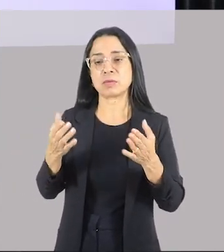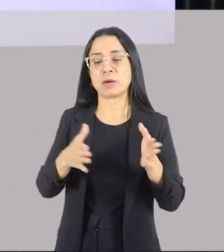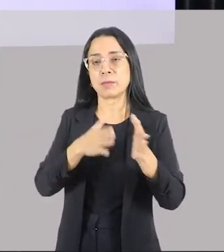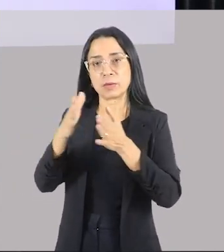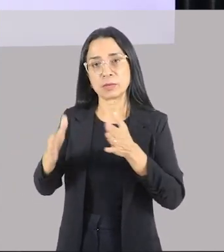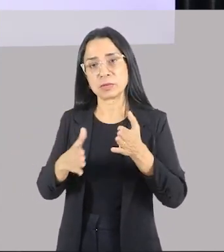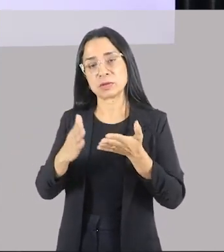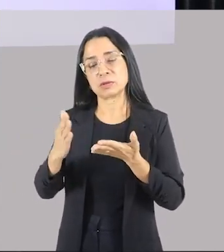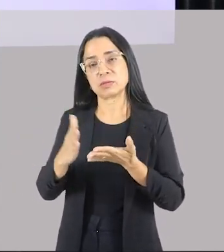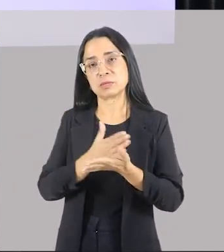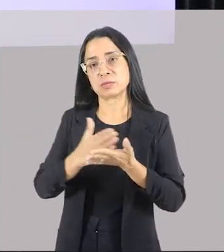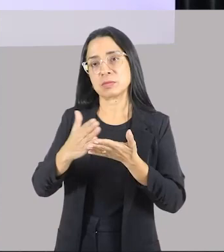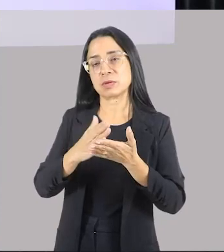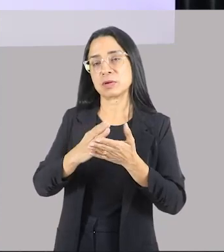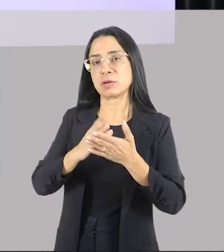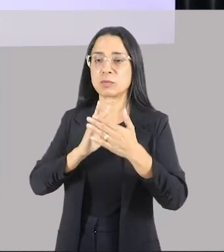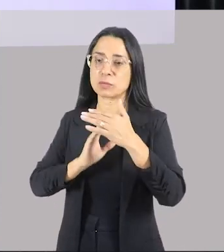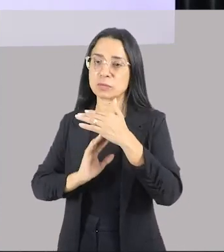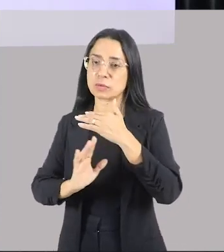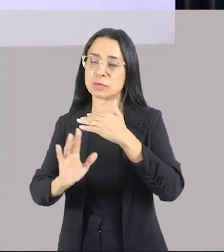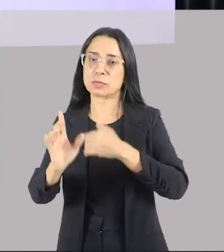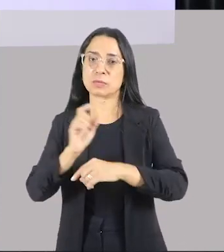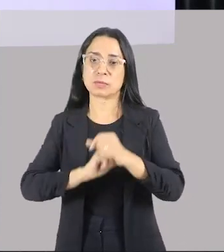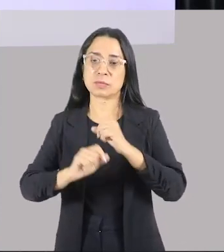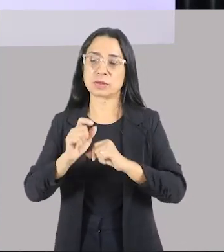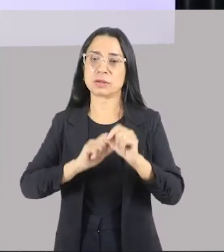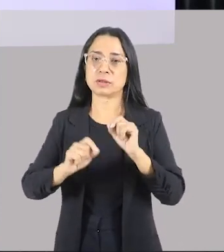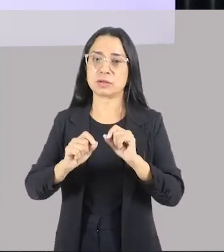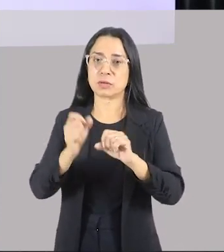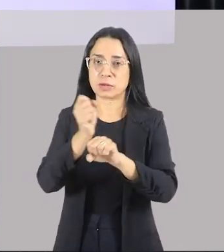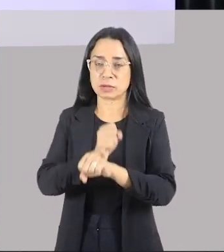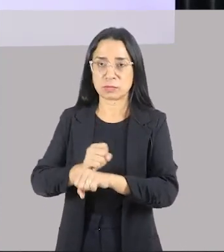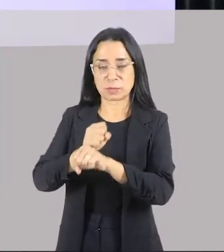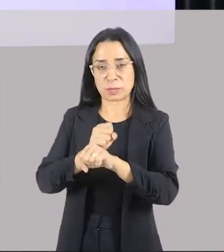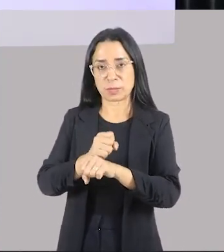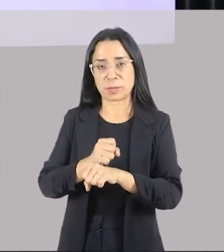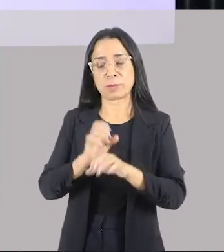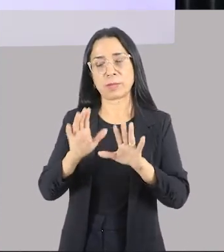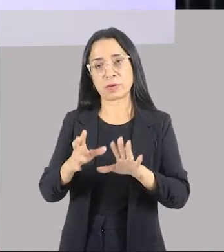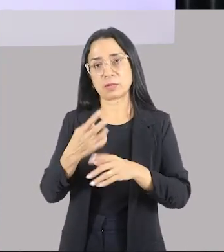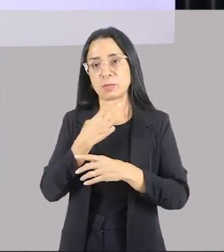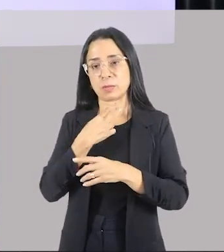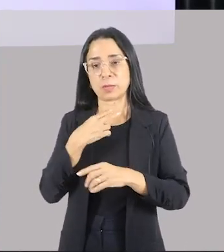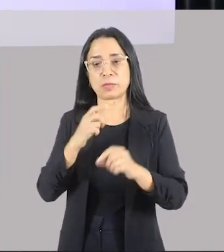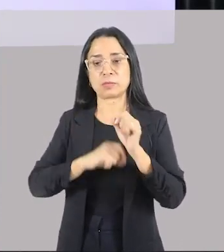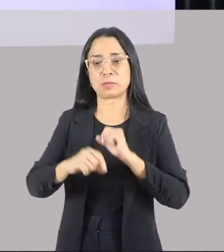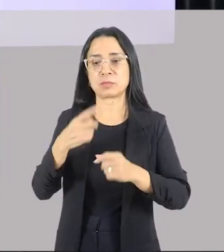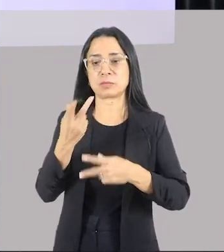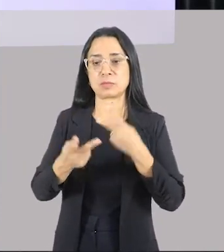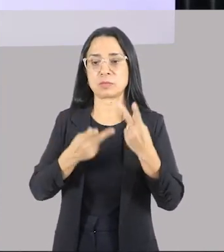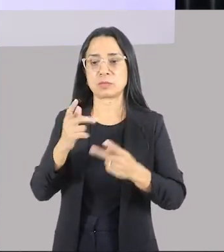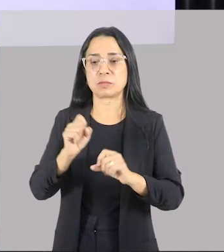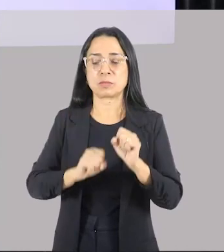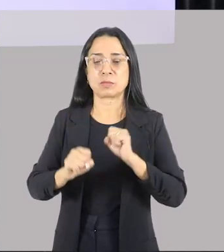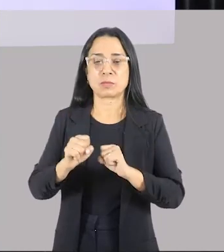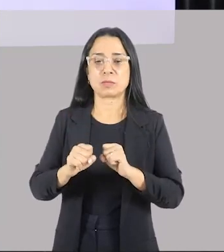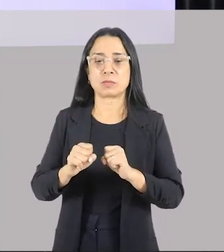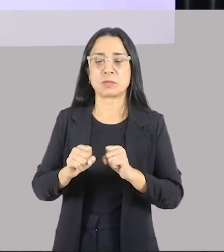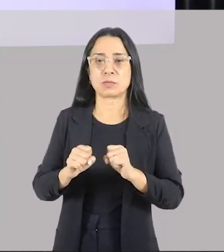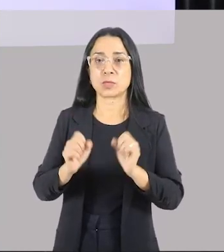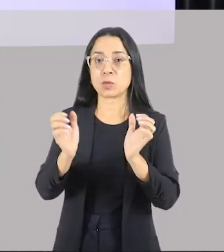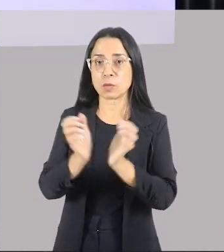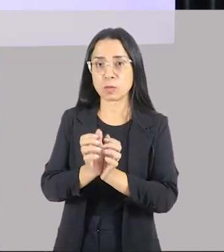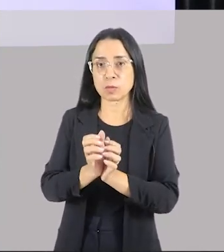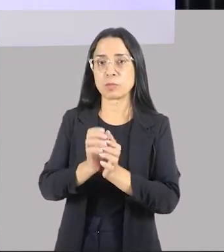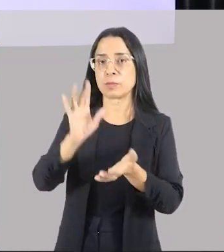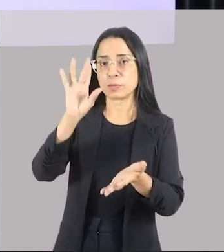mas ainda não era escravidão, mas também nós não poderíamos falar de uma classe de fato trabalhadora, é